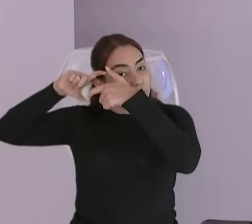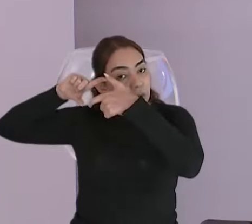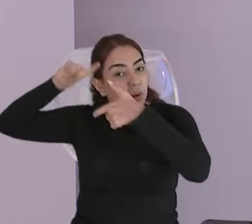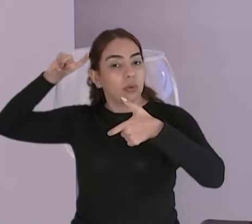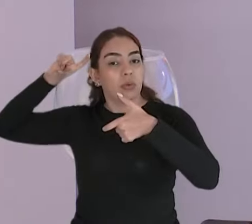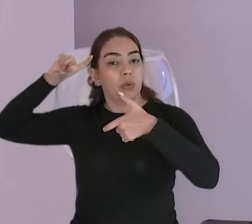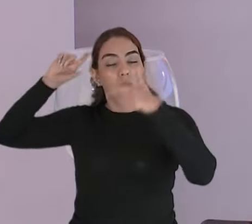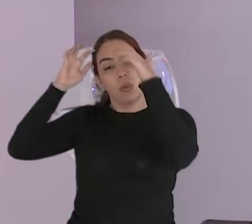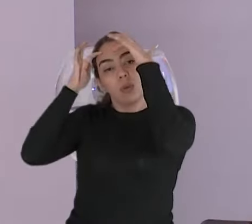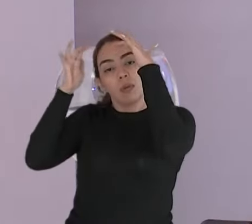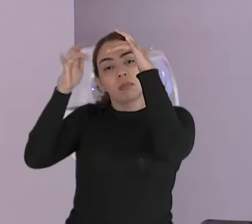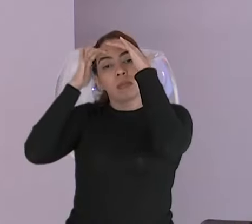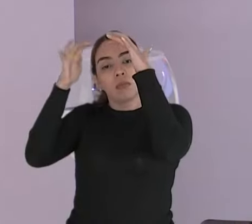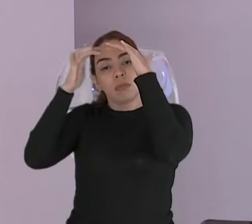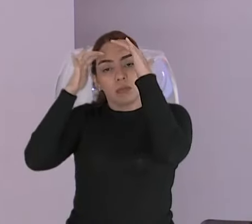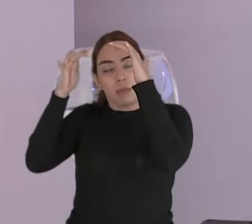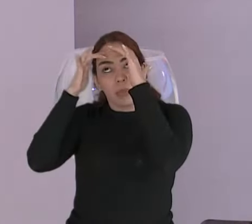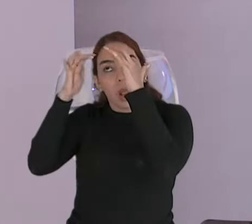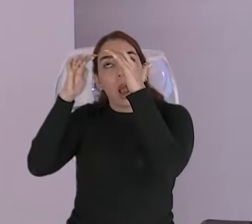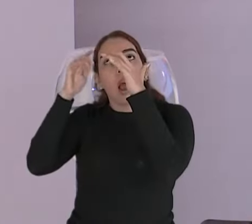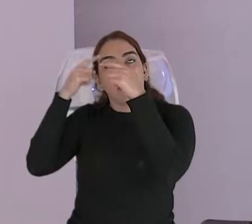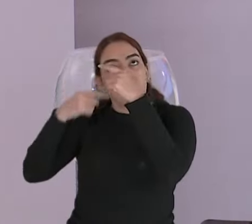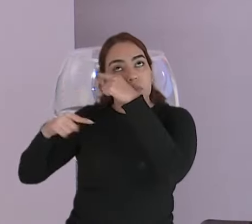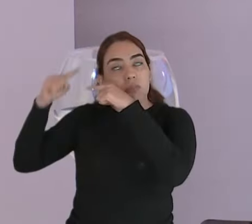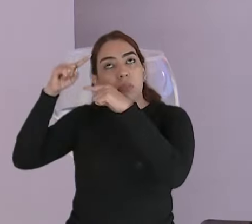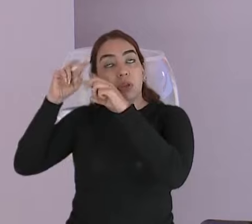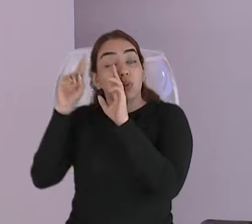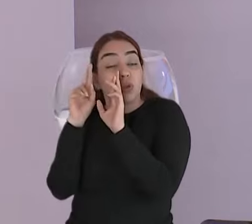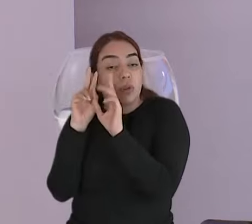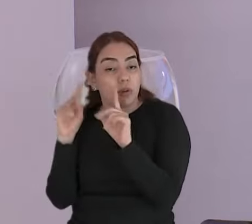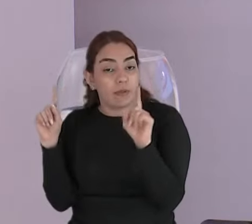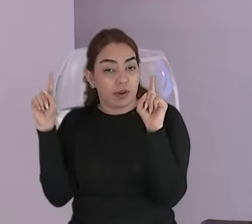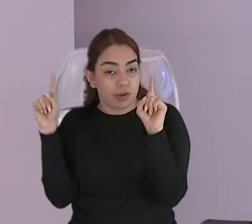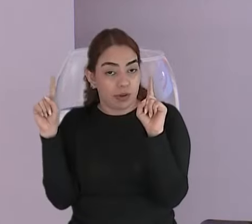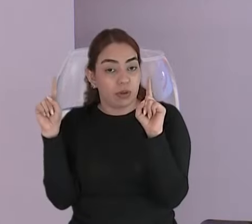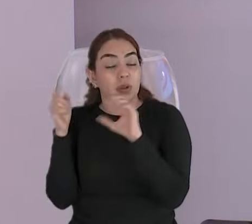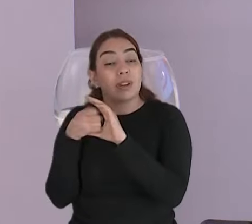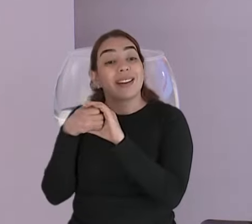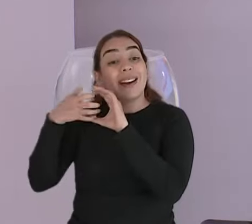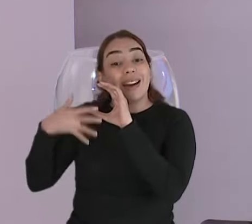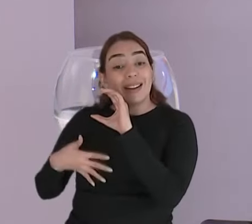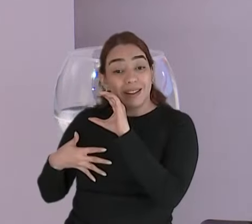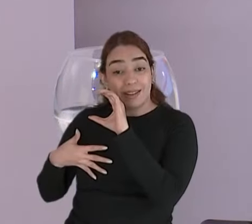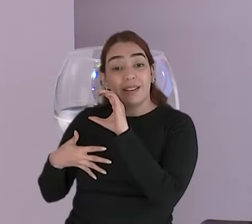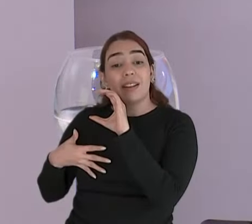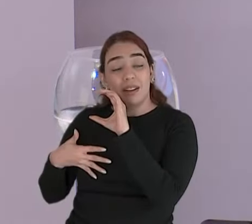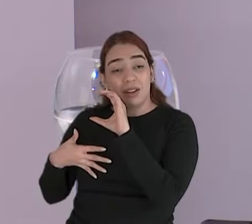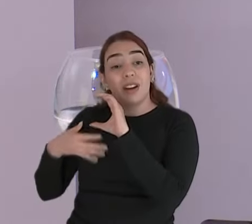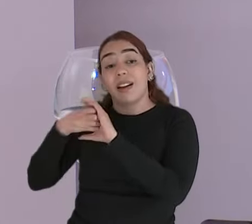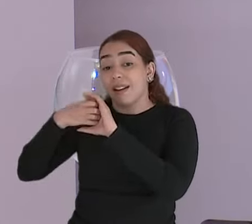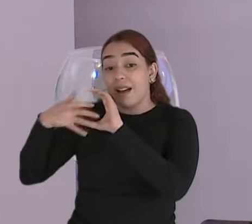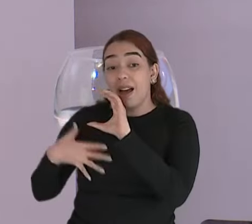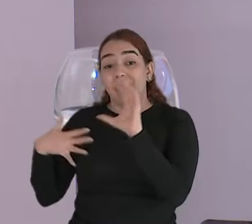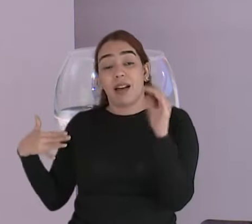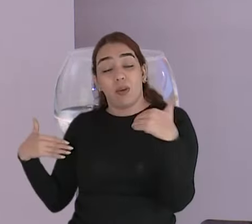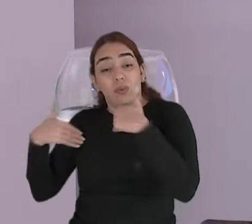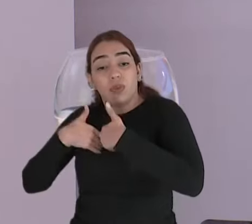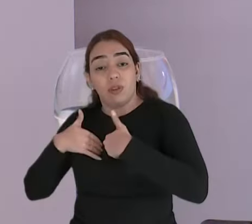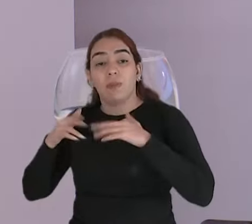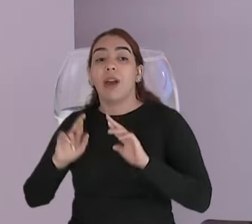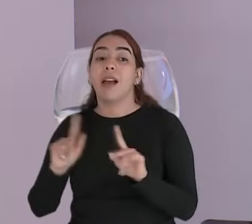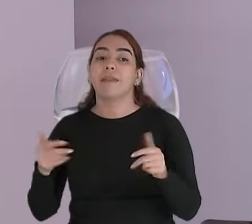que se considera como uma condição específica, que tem suas características específicas,